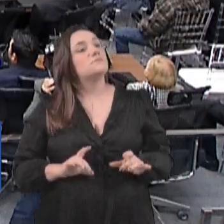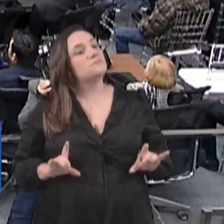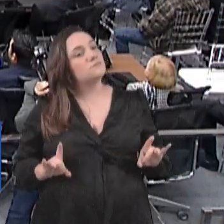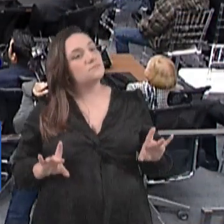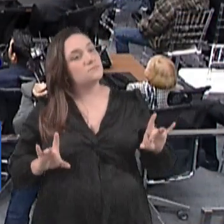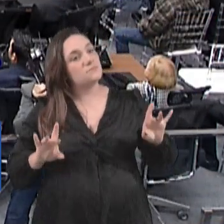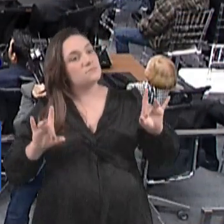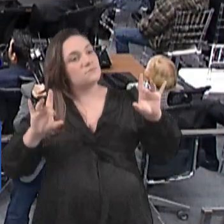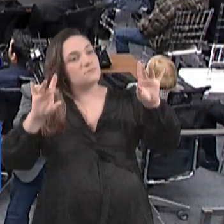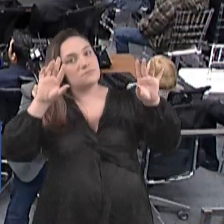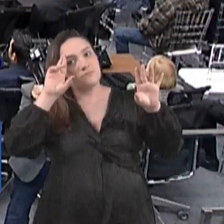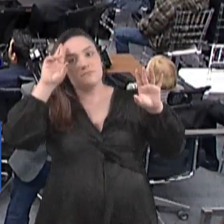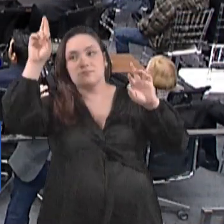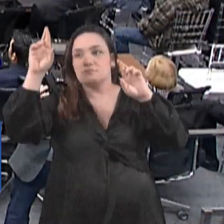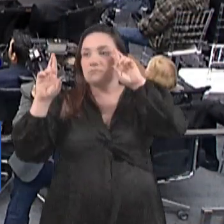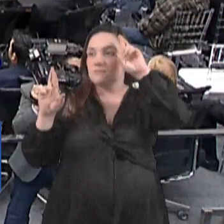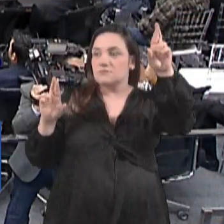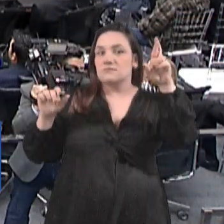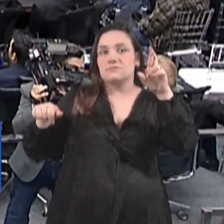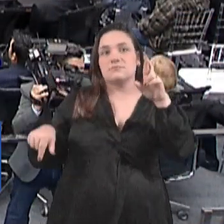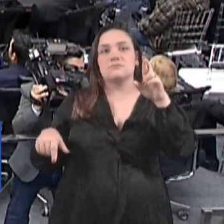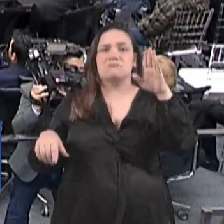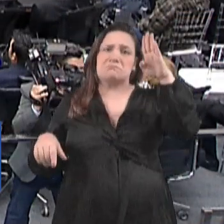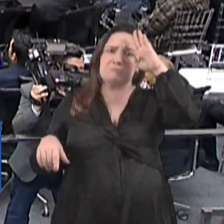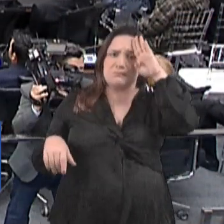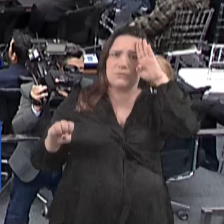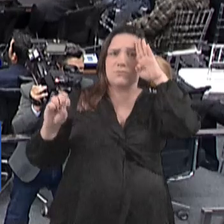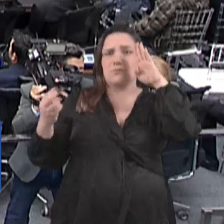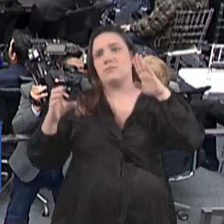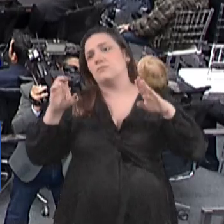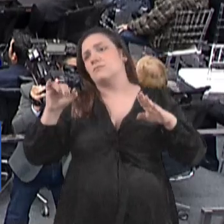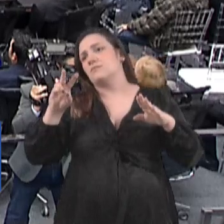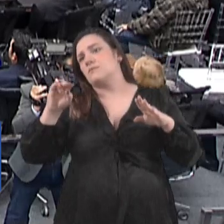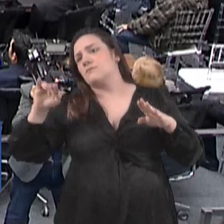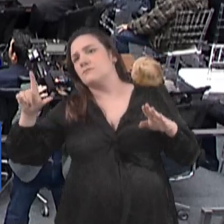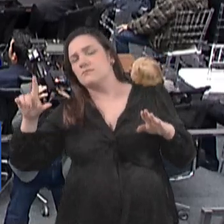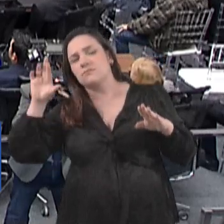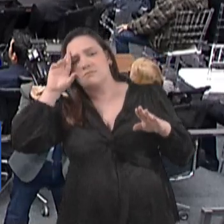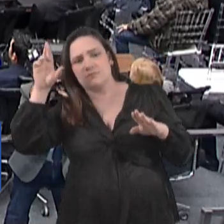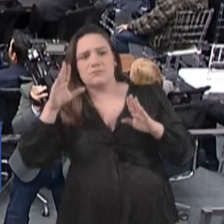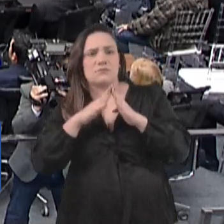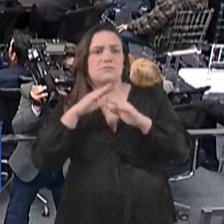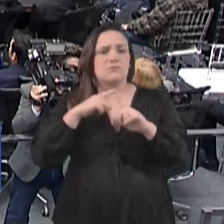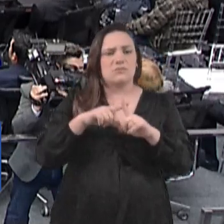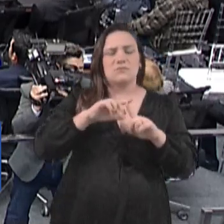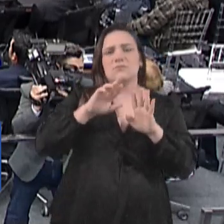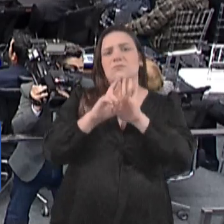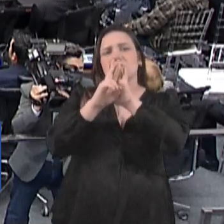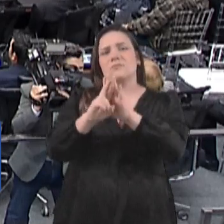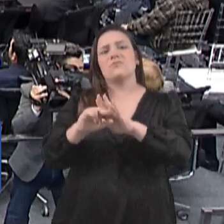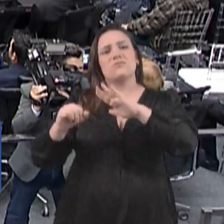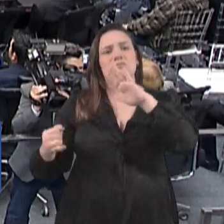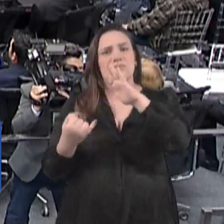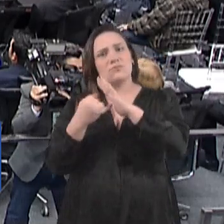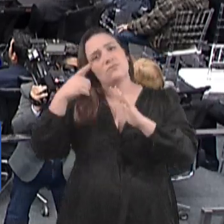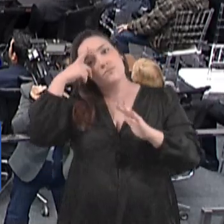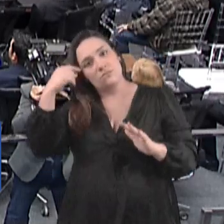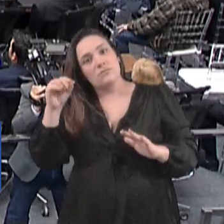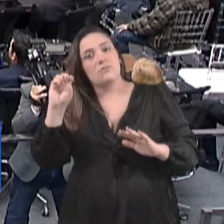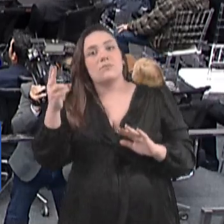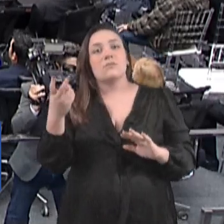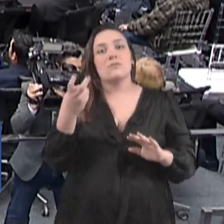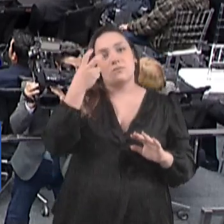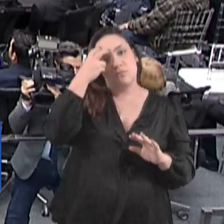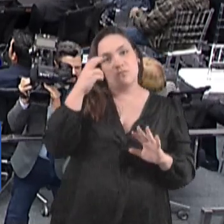Excelentíssimas autoridades civis, militares e eclesiásticas, representantes de instituições acadêmicas e